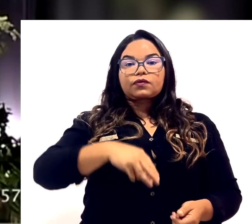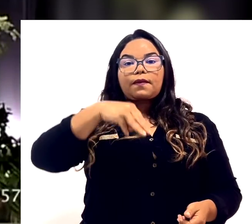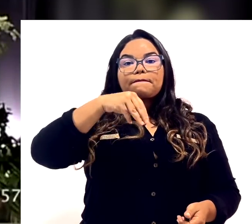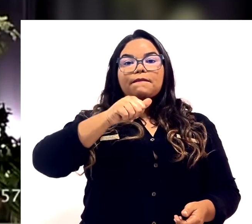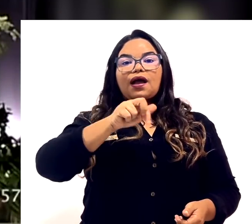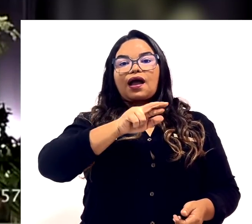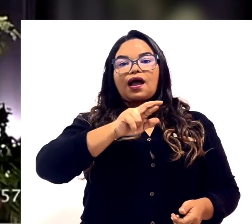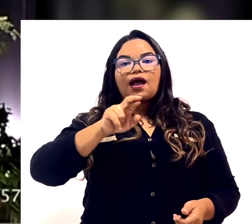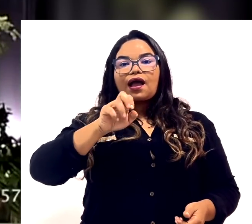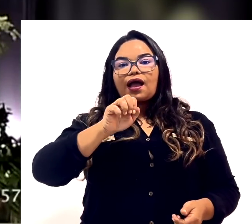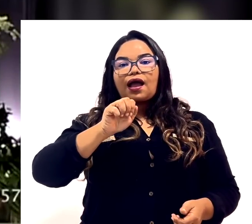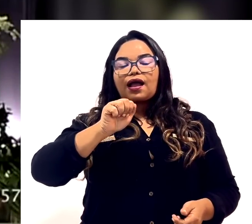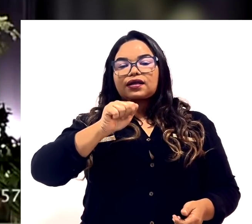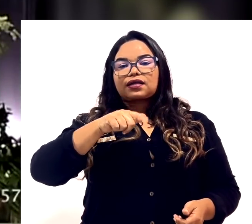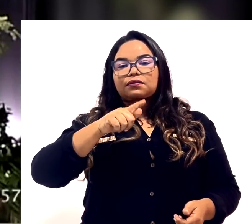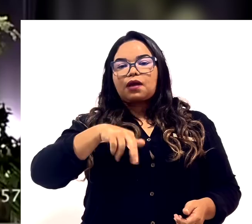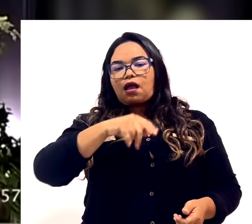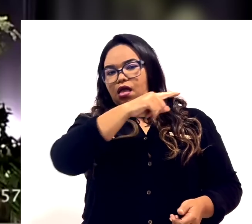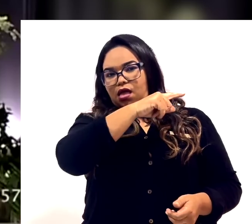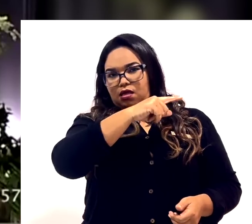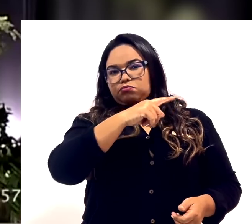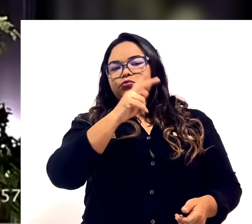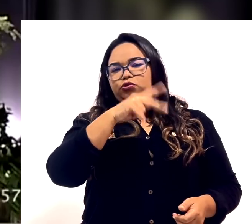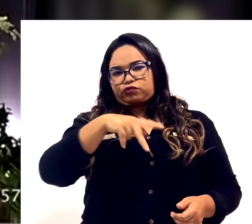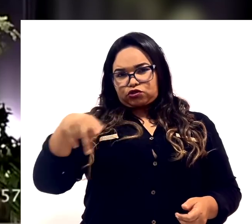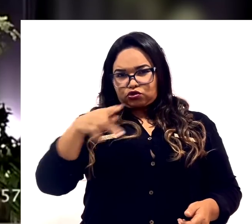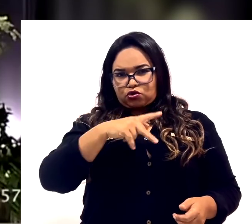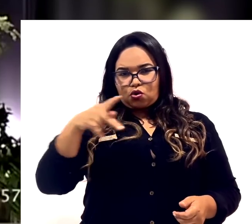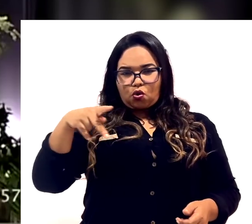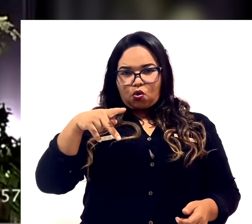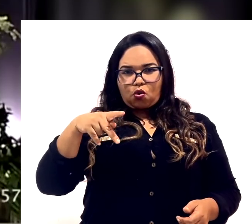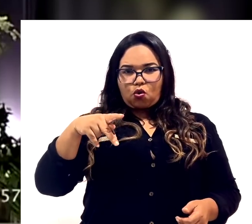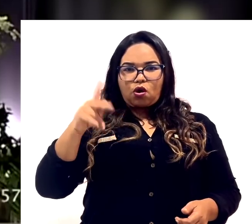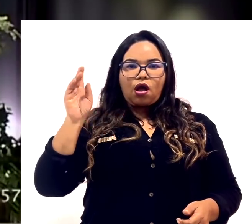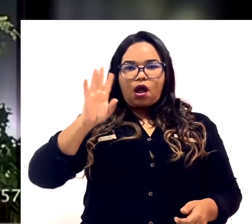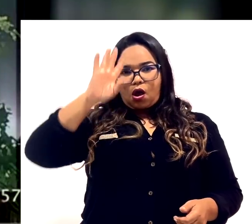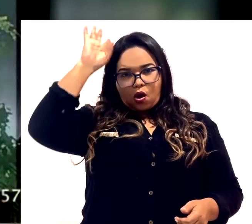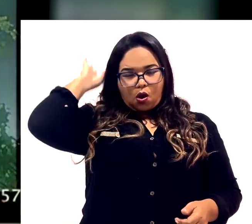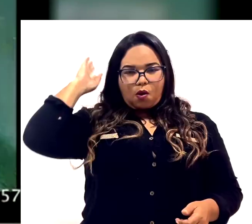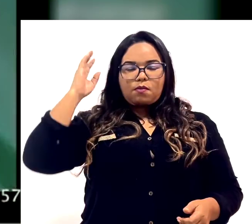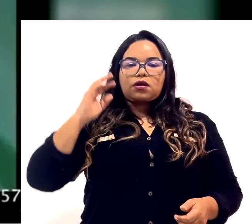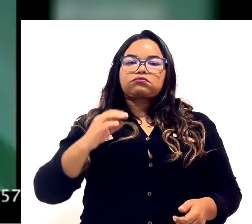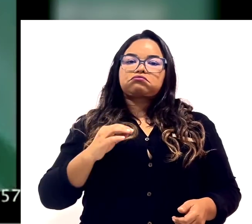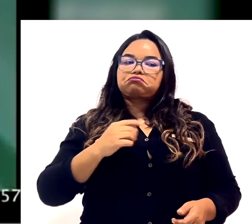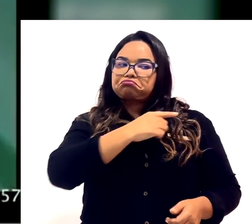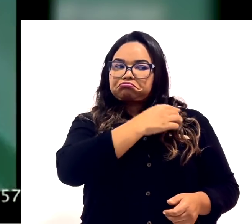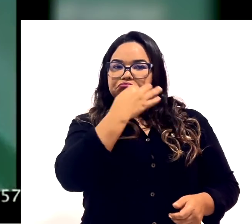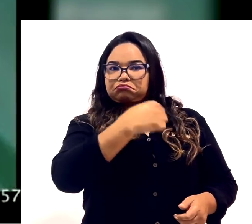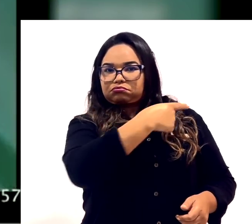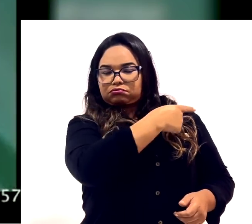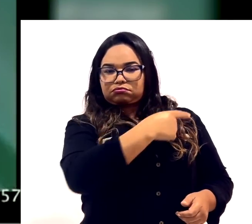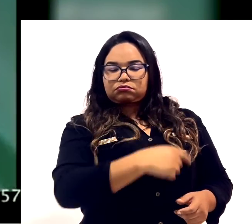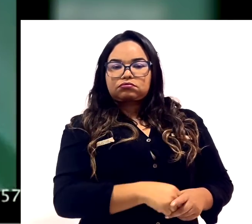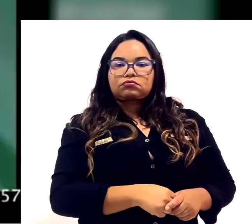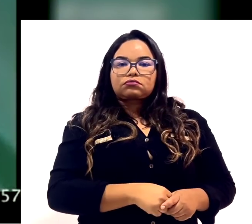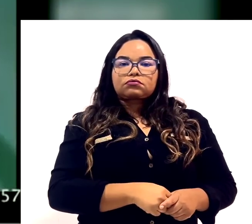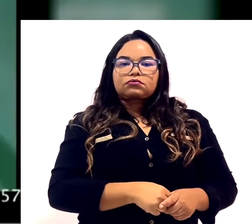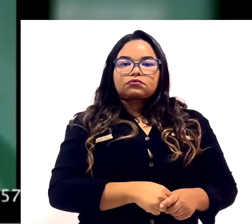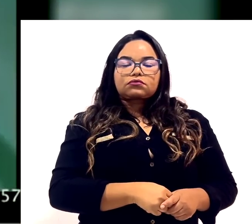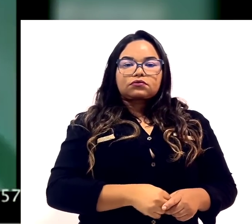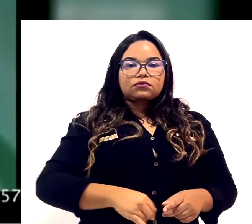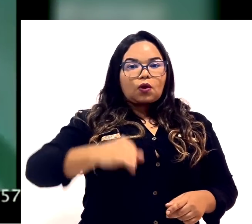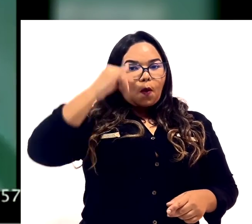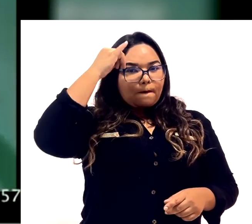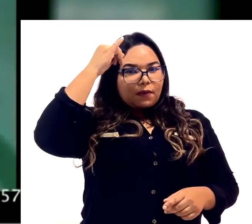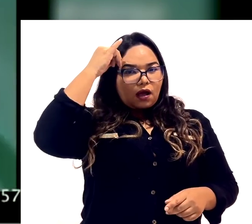professor pontífice na Universidade Gregoriana, em Roma, e ele está dizendo isso, não eu. Arrancou 3 reinos,